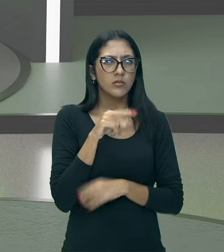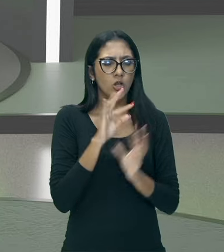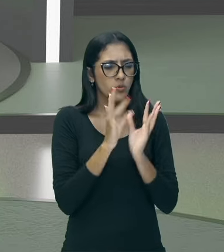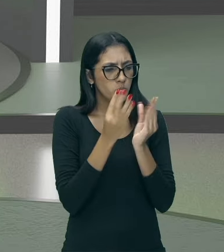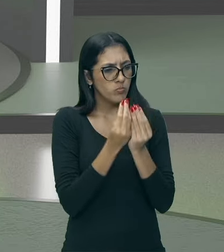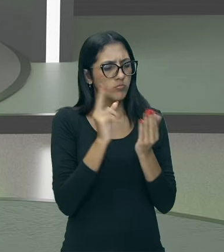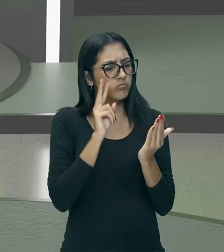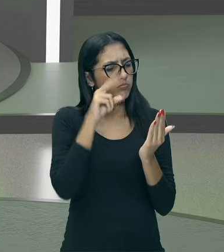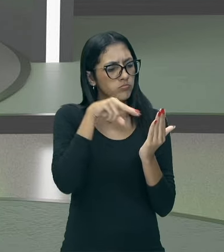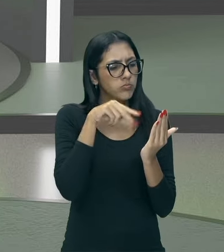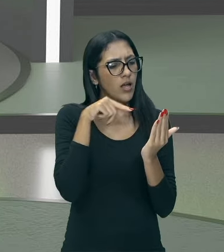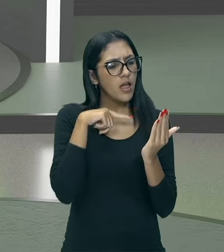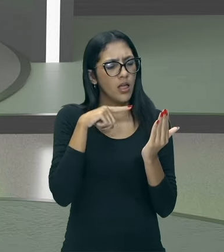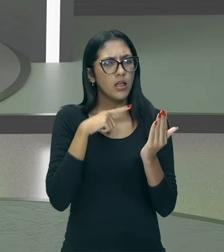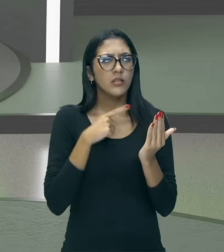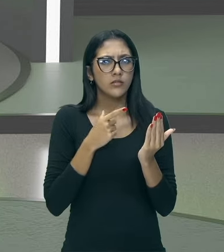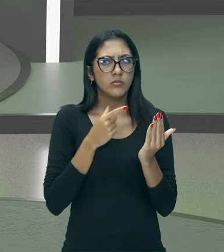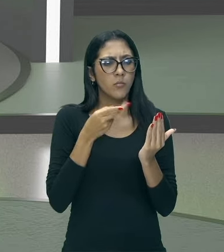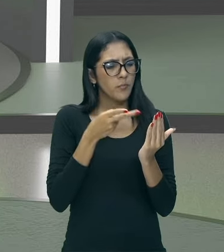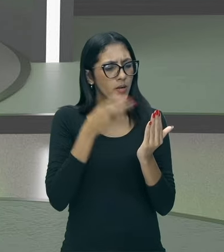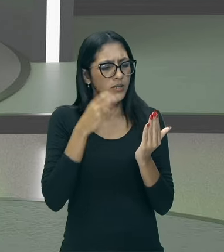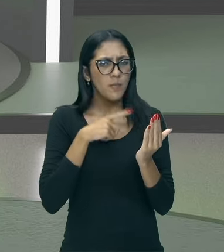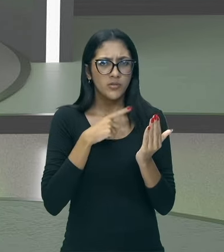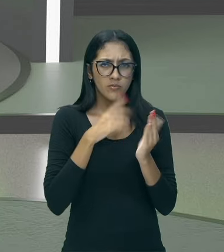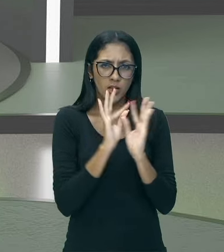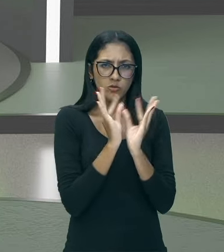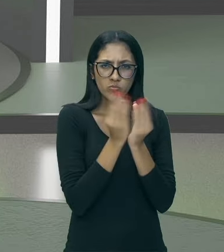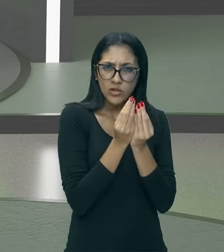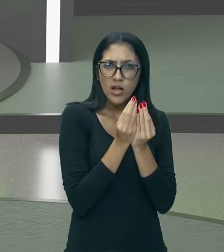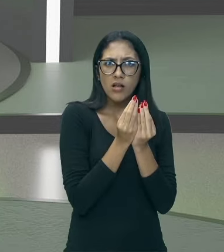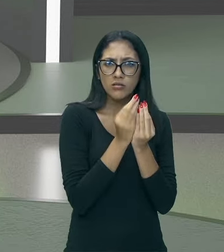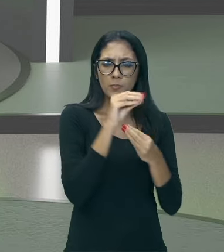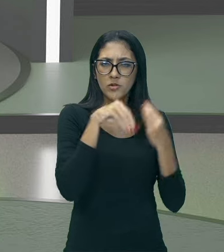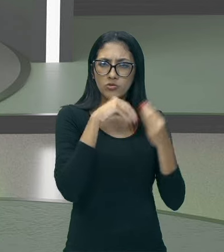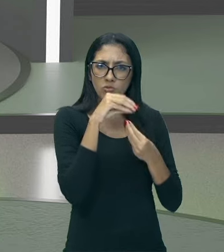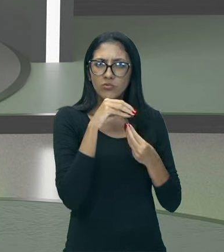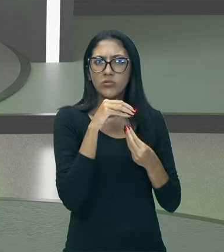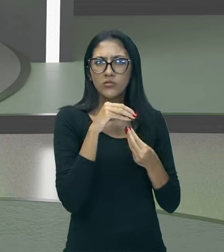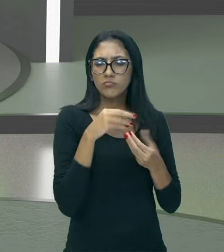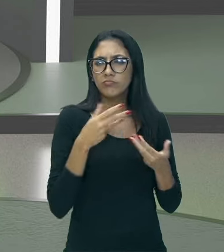você vê essas substâncias químicas?